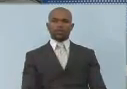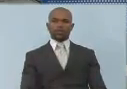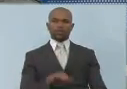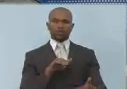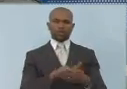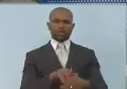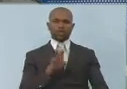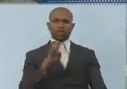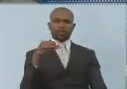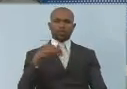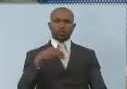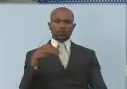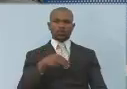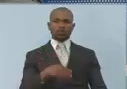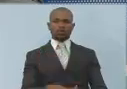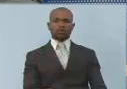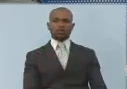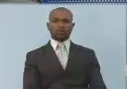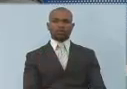5 minutos.